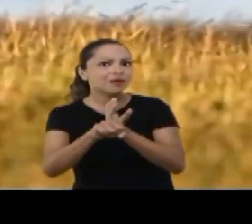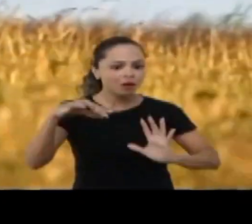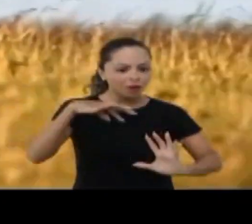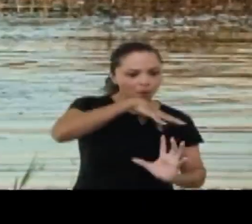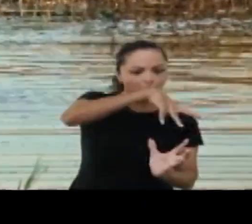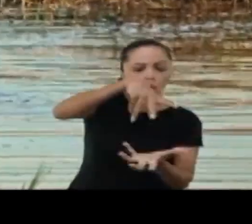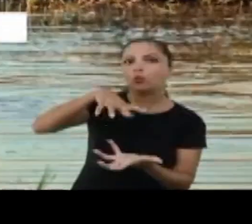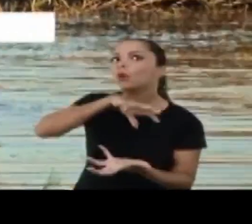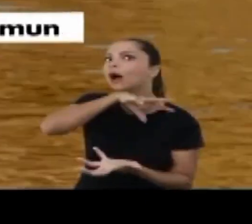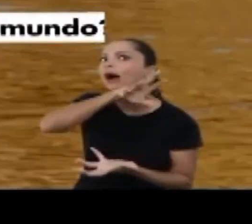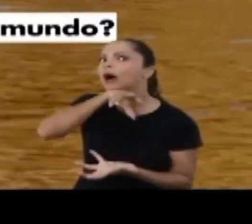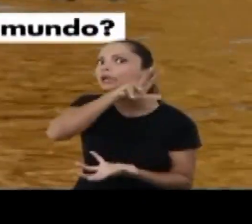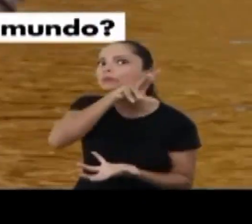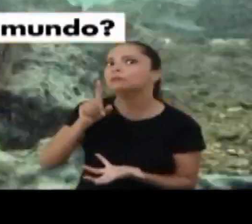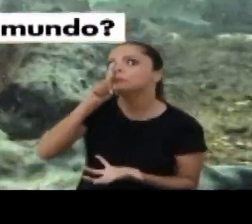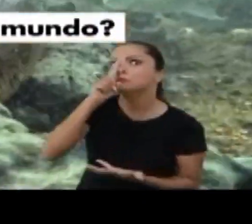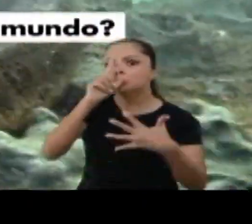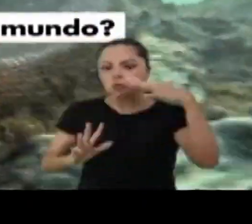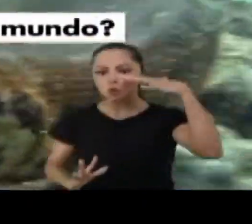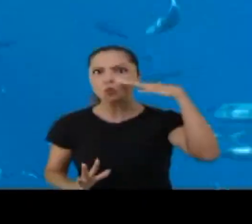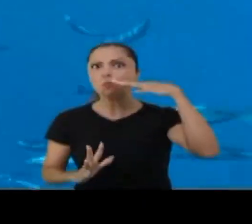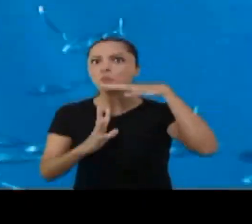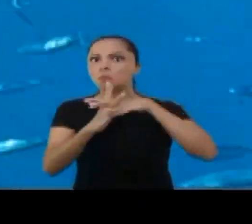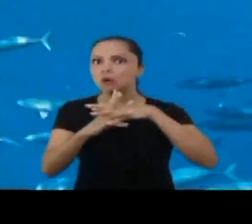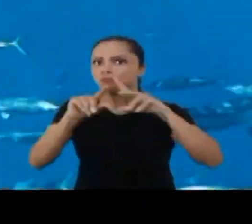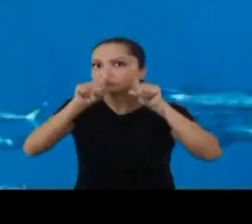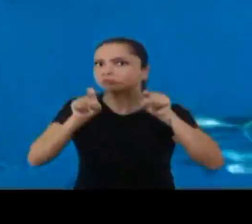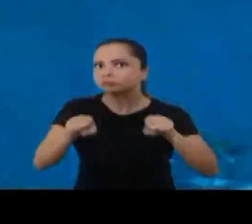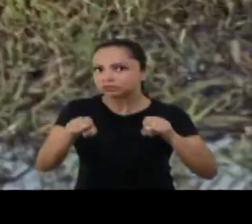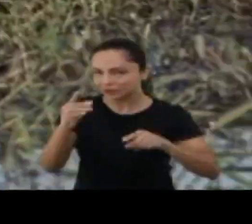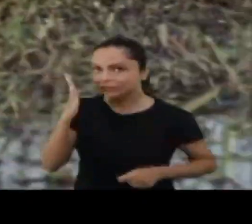Você sabe qual é o animal mais perigoso do mundo?